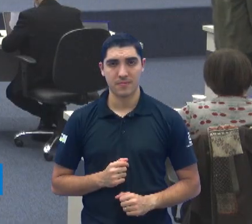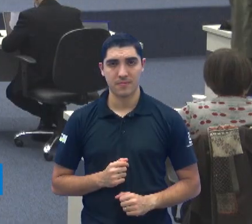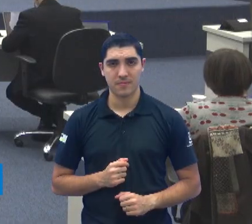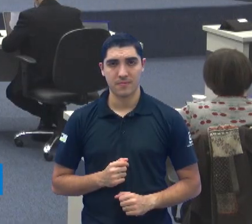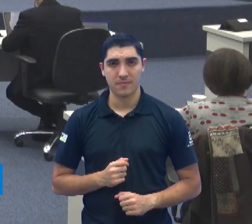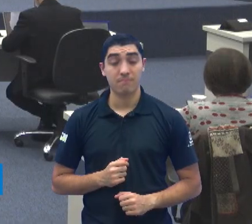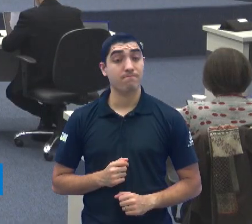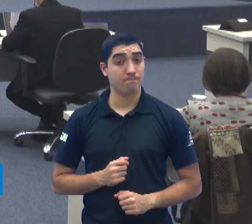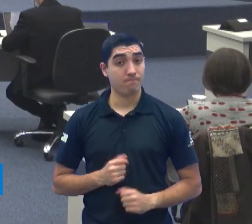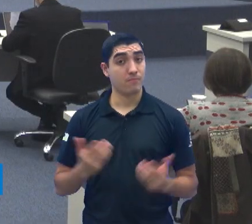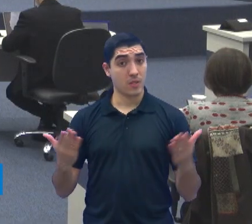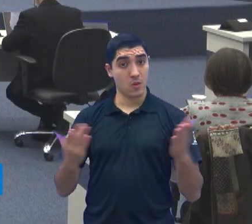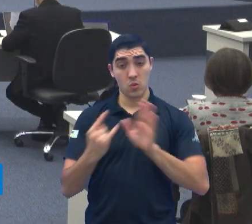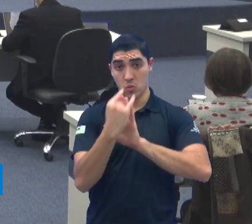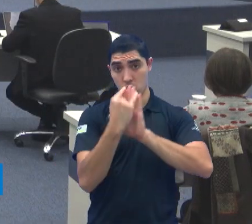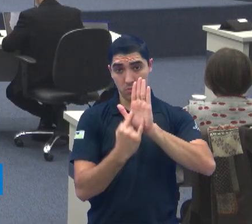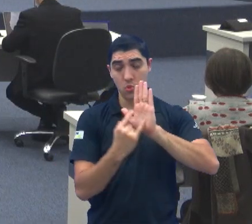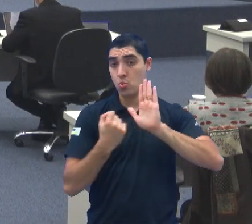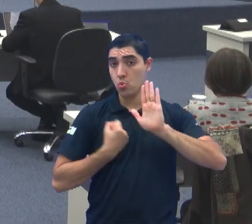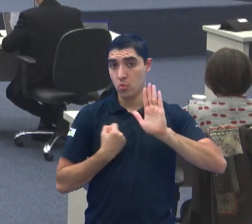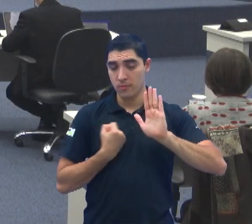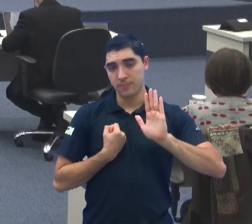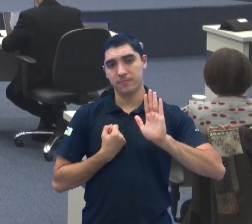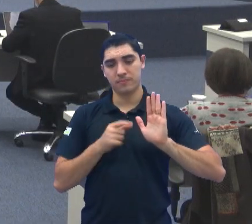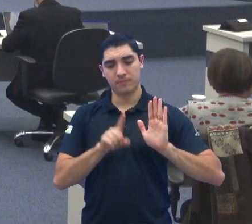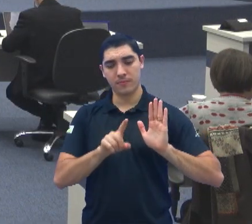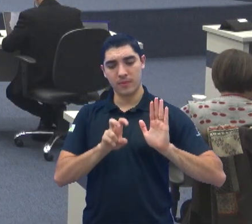Em votação, o requerimento de número